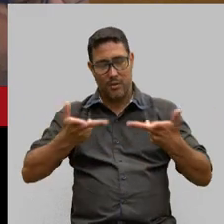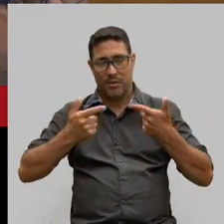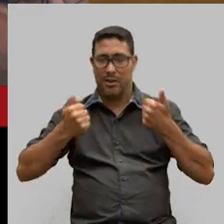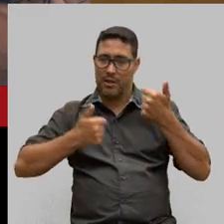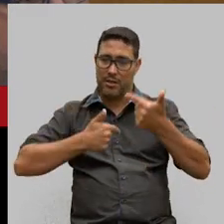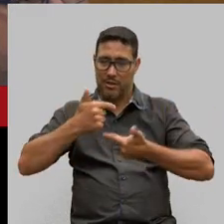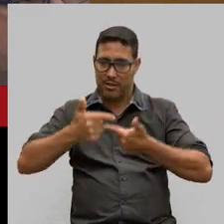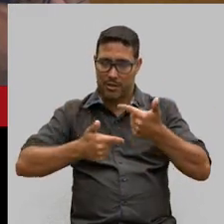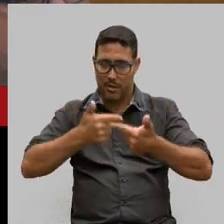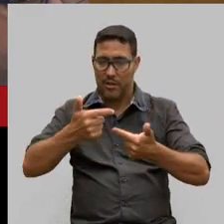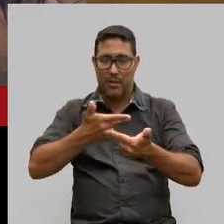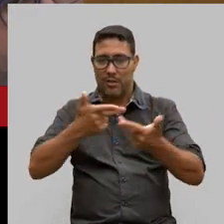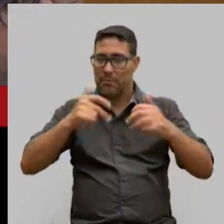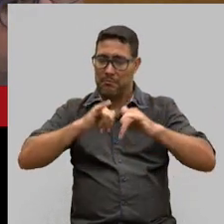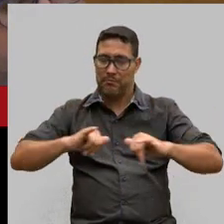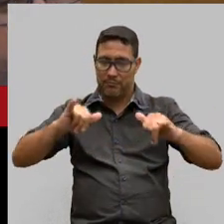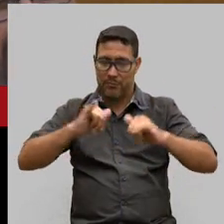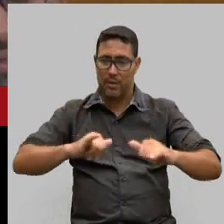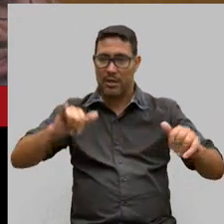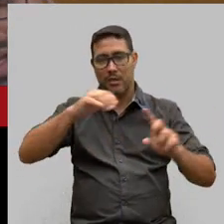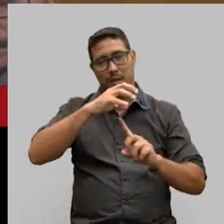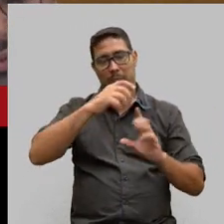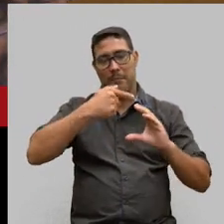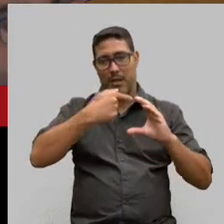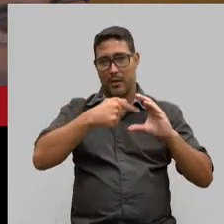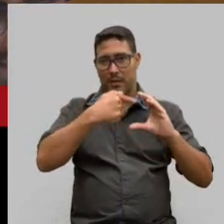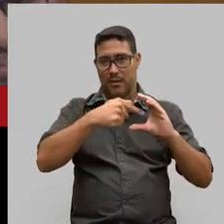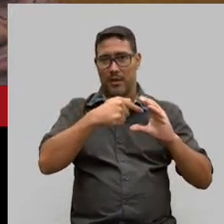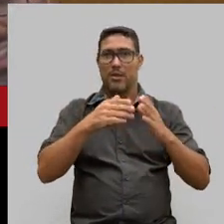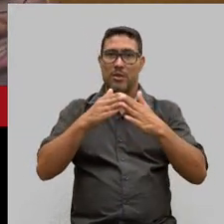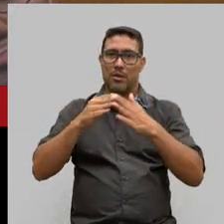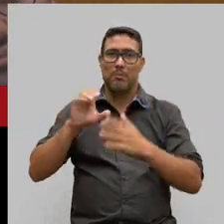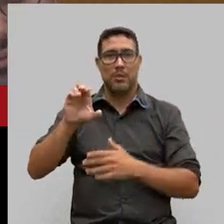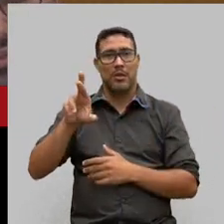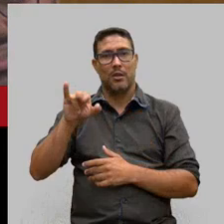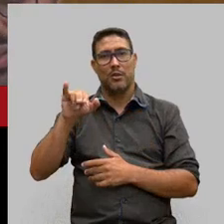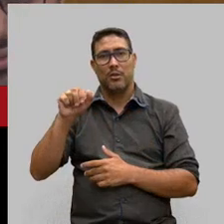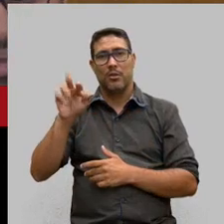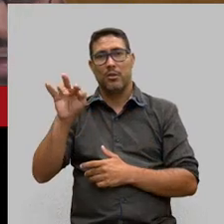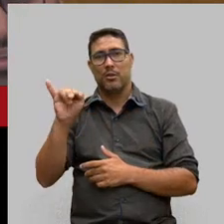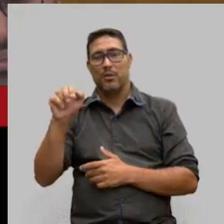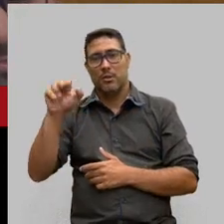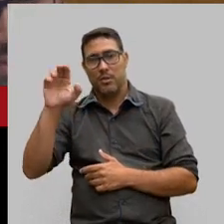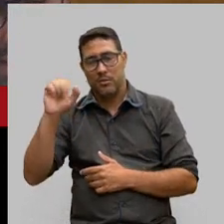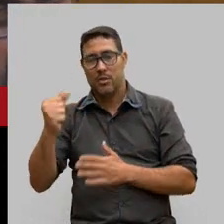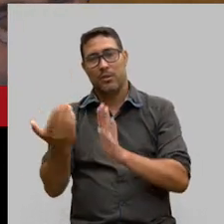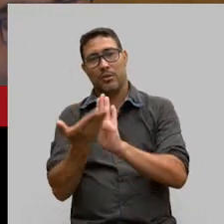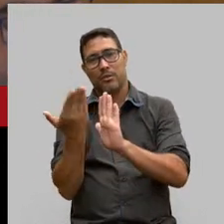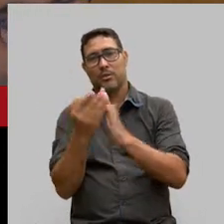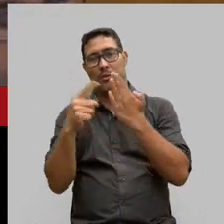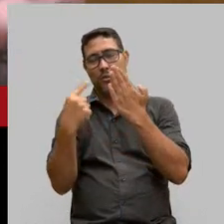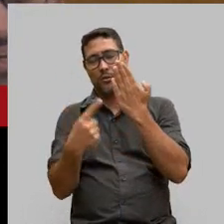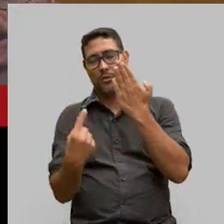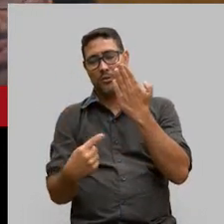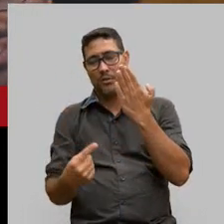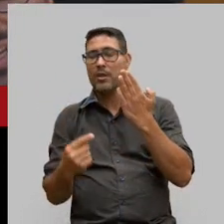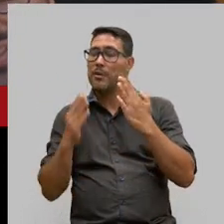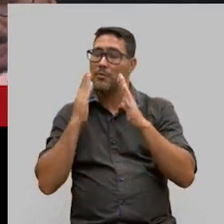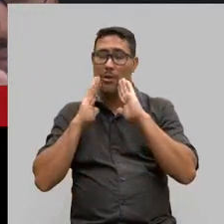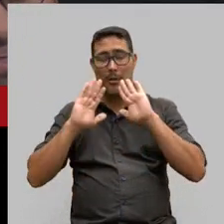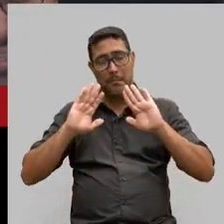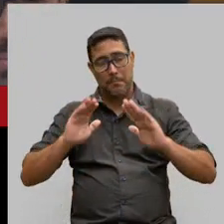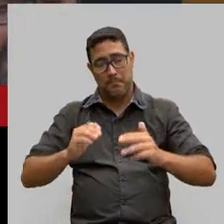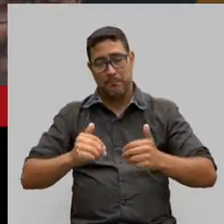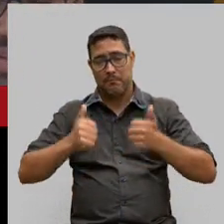praça sete Se tivesse pedido ao Cristiano esses esses encartes esses livrinhos dele teria surtido muito mais